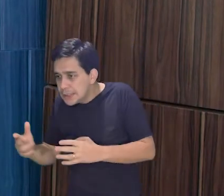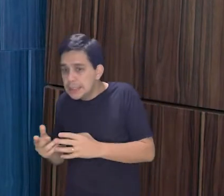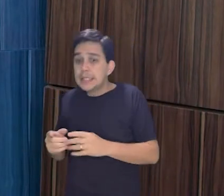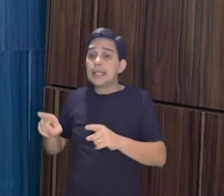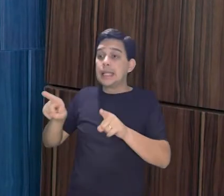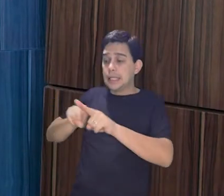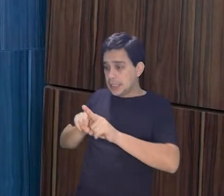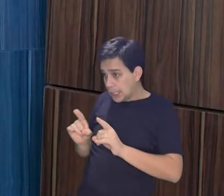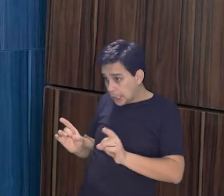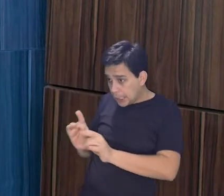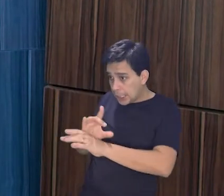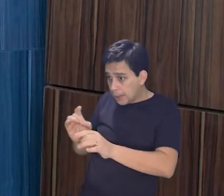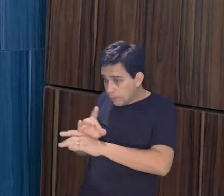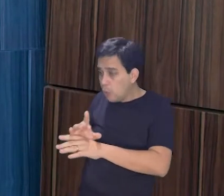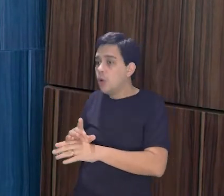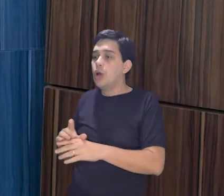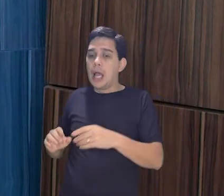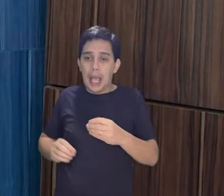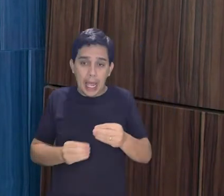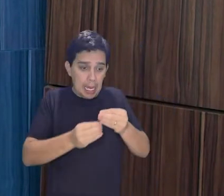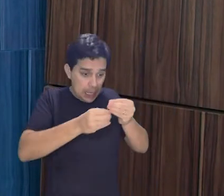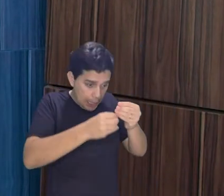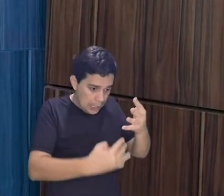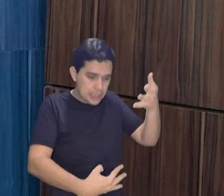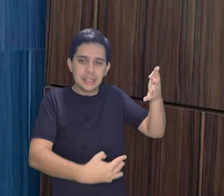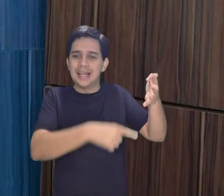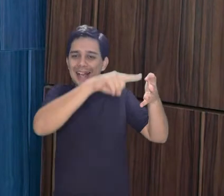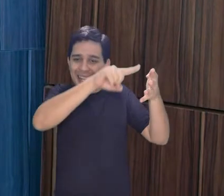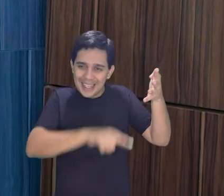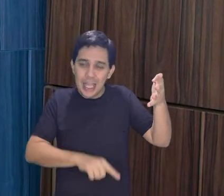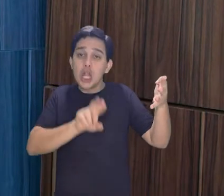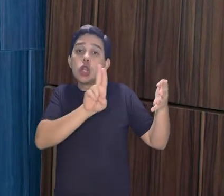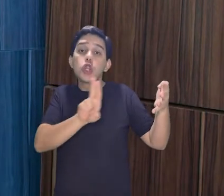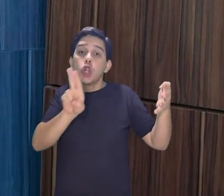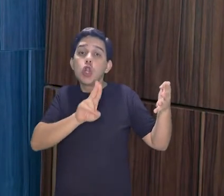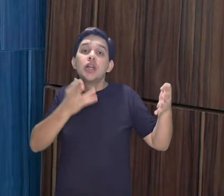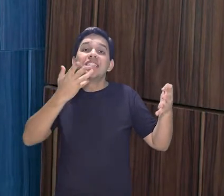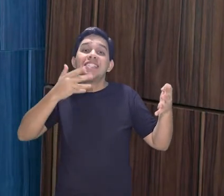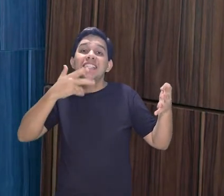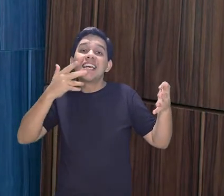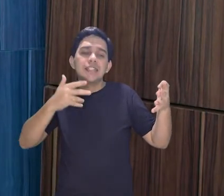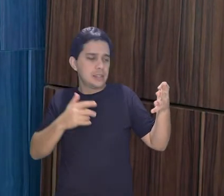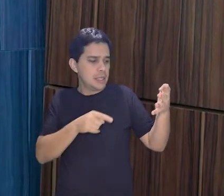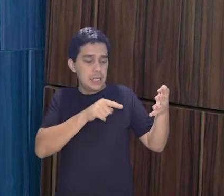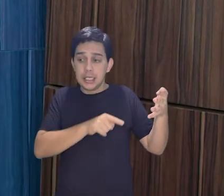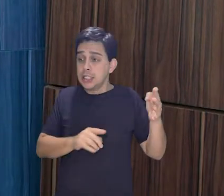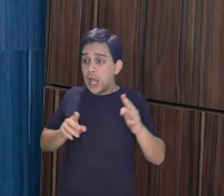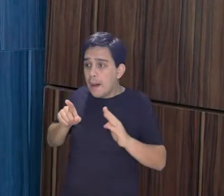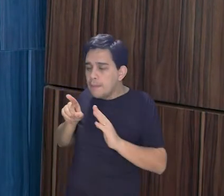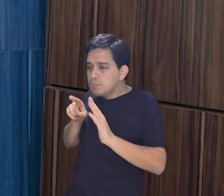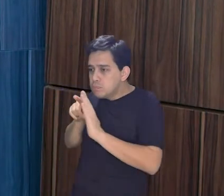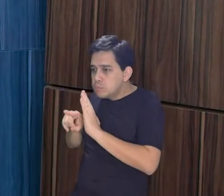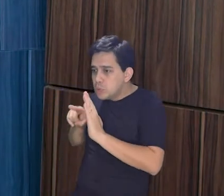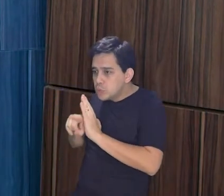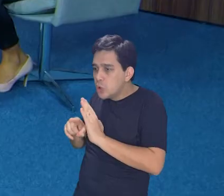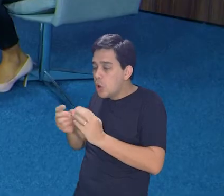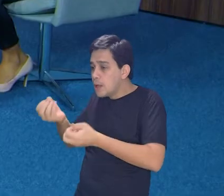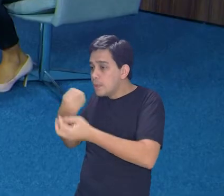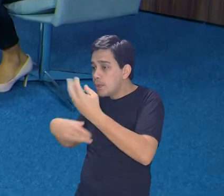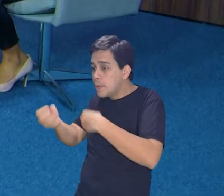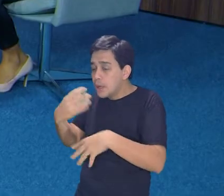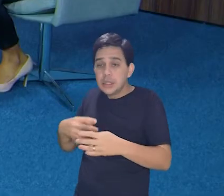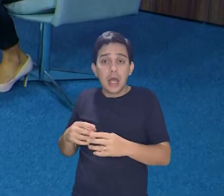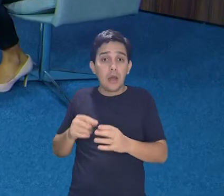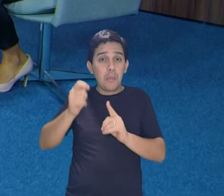da Infância uma listagem com o nome das crianças que foram ouvidas nos últimos 2 meses. E a gente manda essa listagem diretamente para